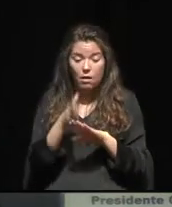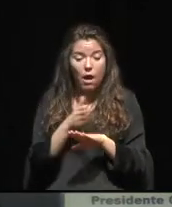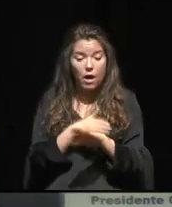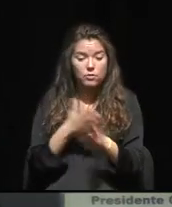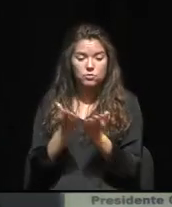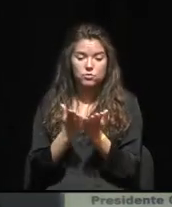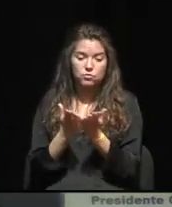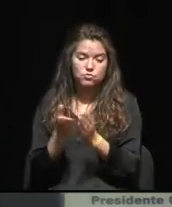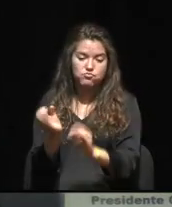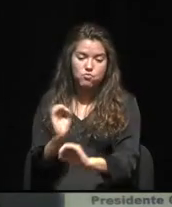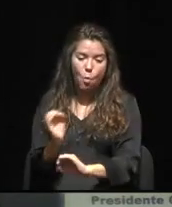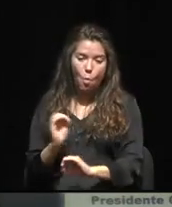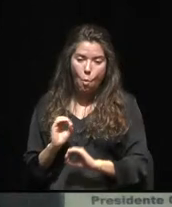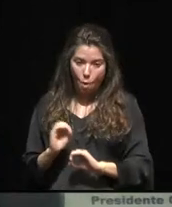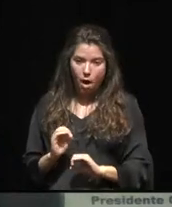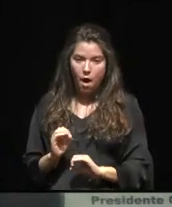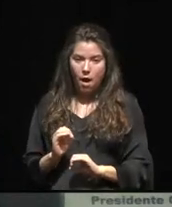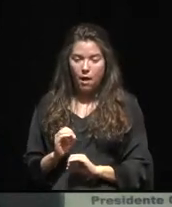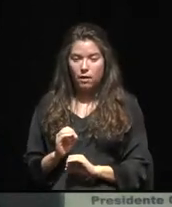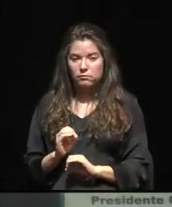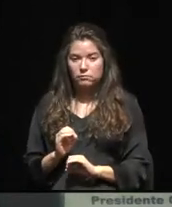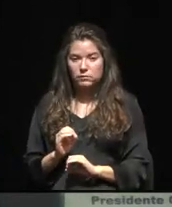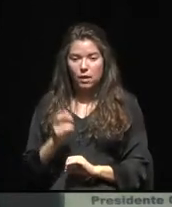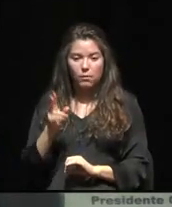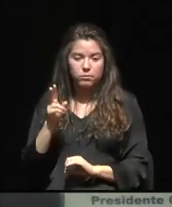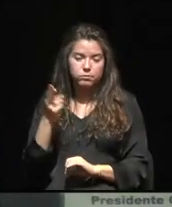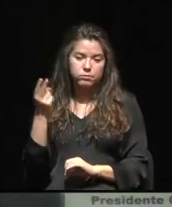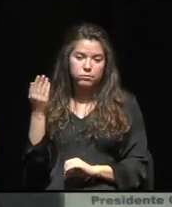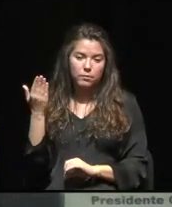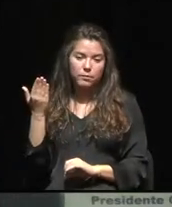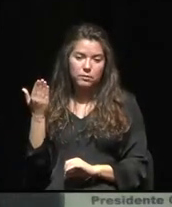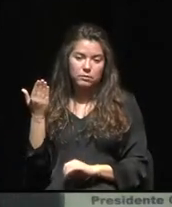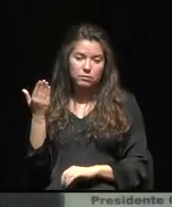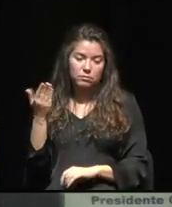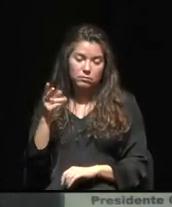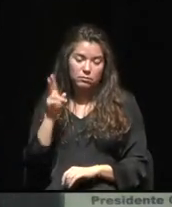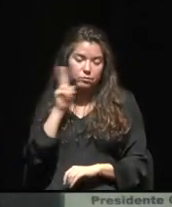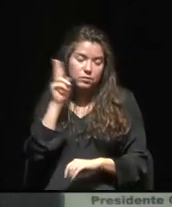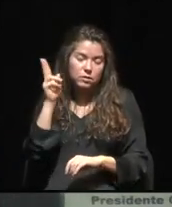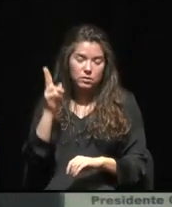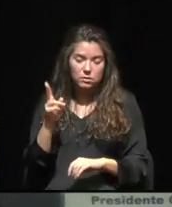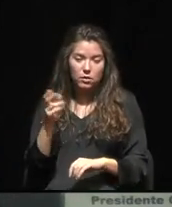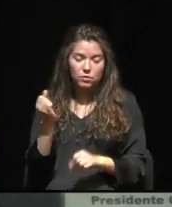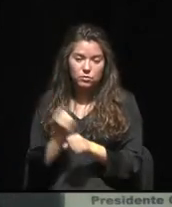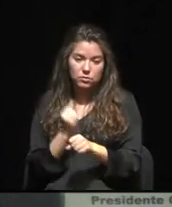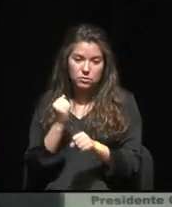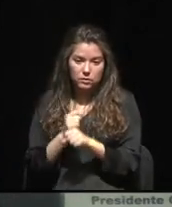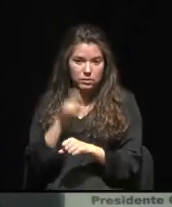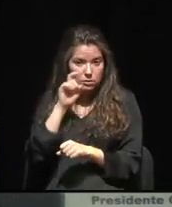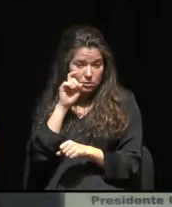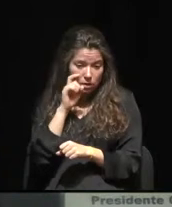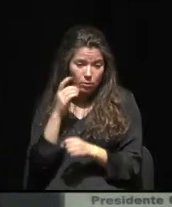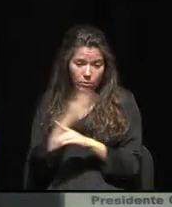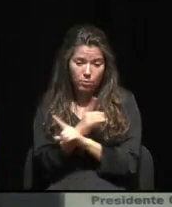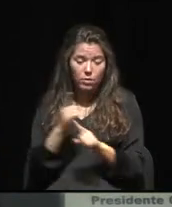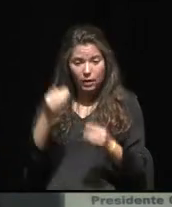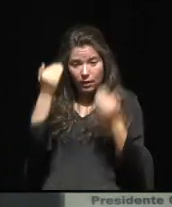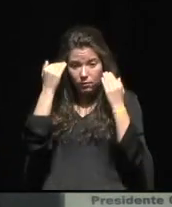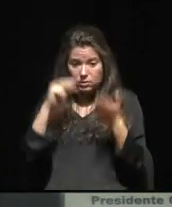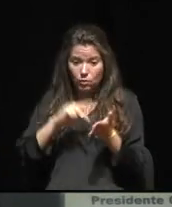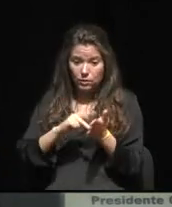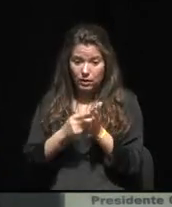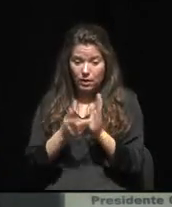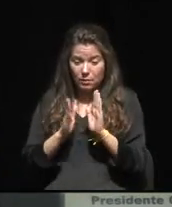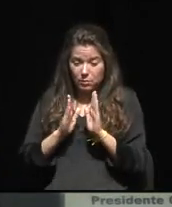direção eh de serviços da da da higiene e segurança são eles que têm que fazer a informação técnica e se essa informação